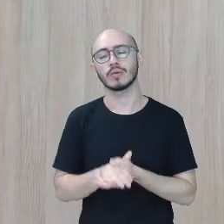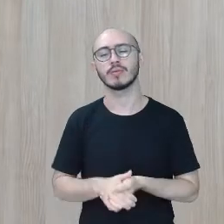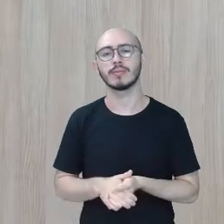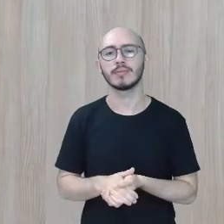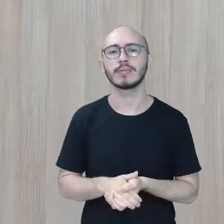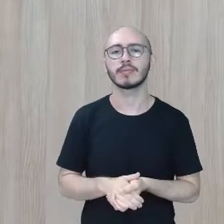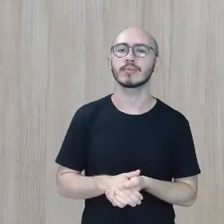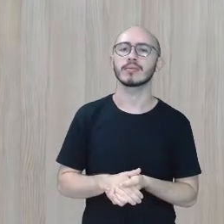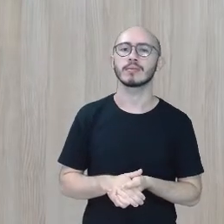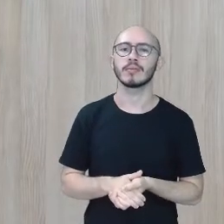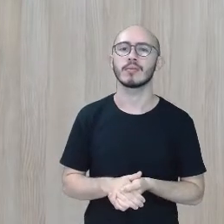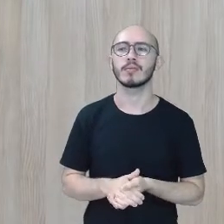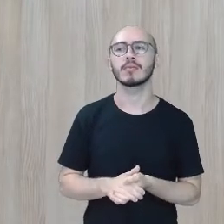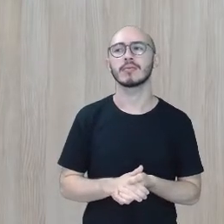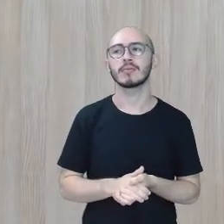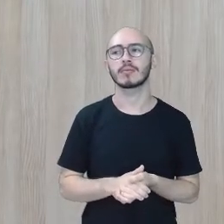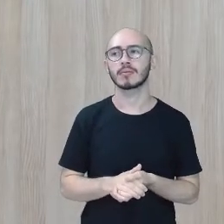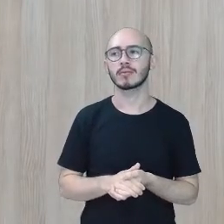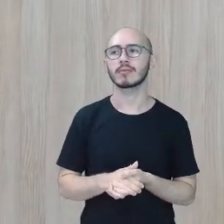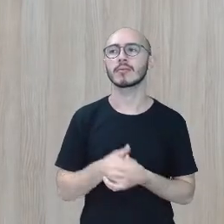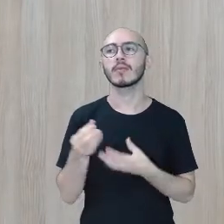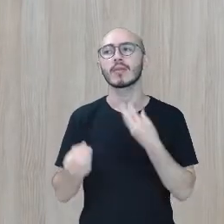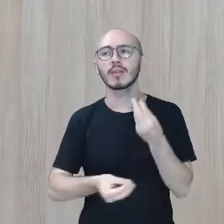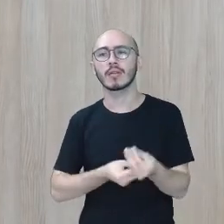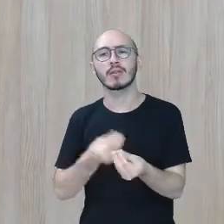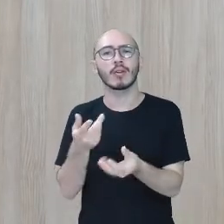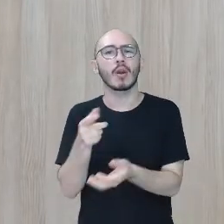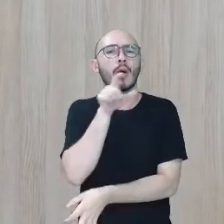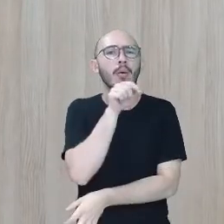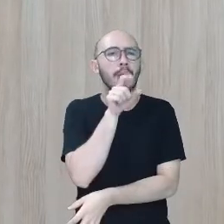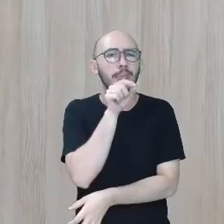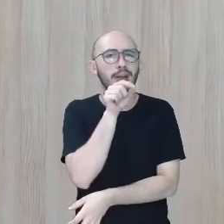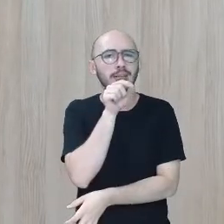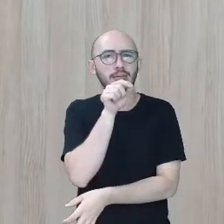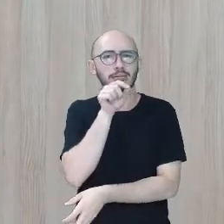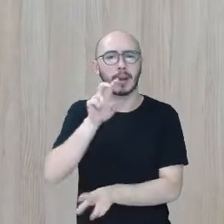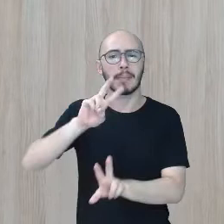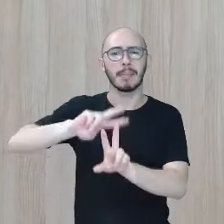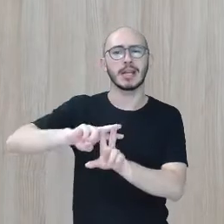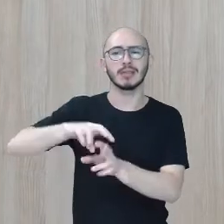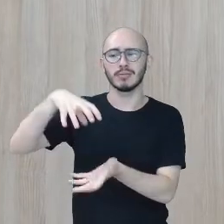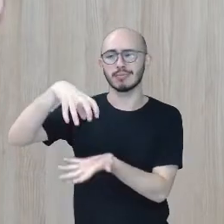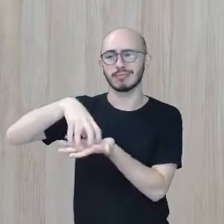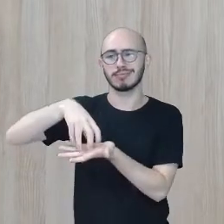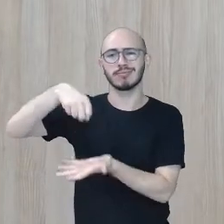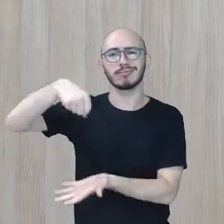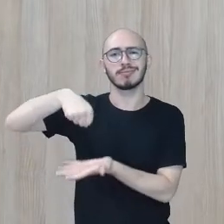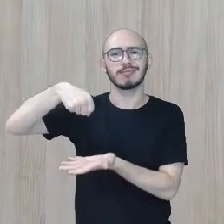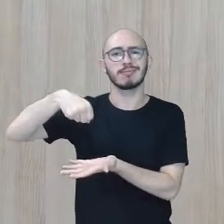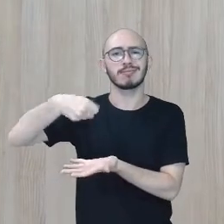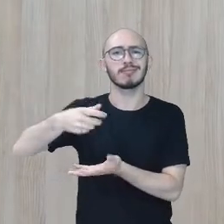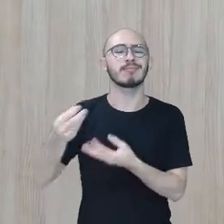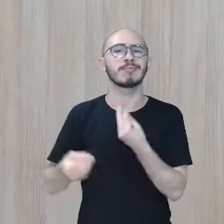Então é aquela coisa, né? Você está colocando um pássaro ali preso para ficar cantando para você